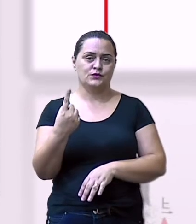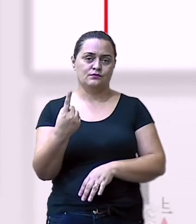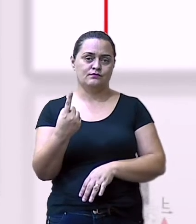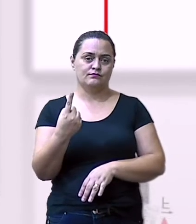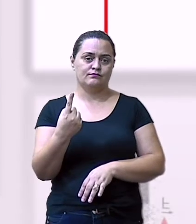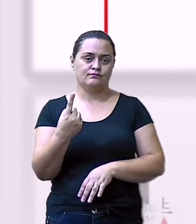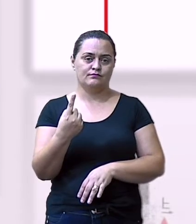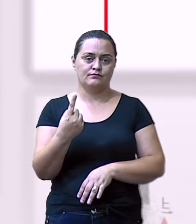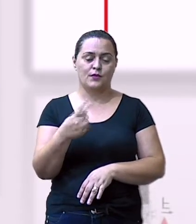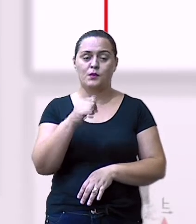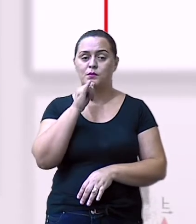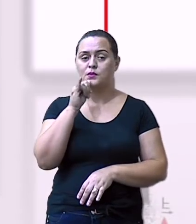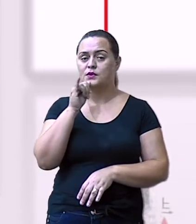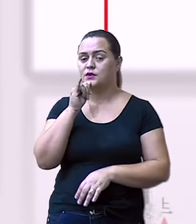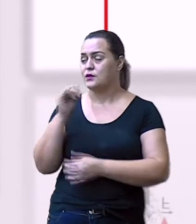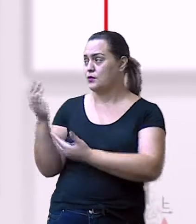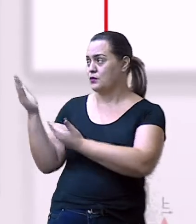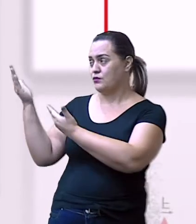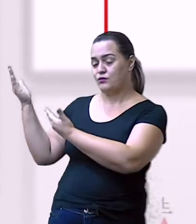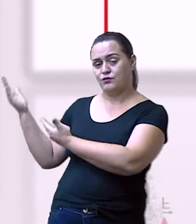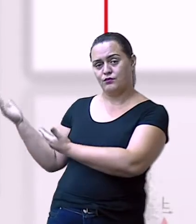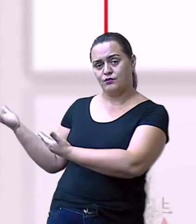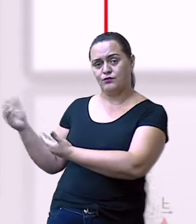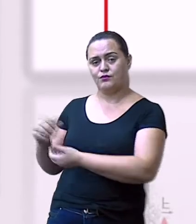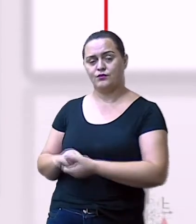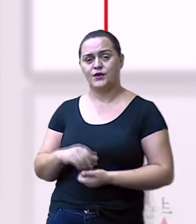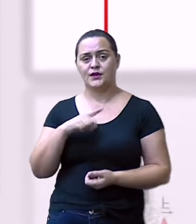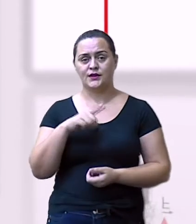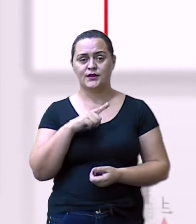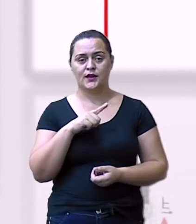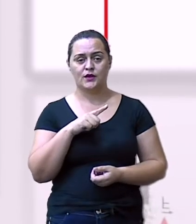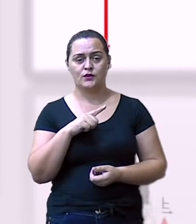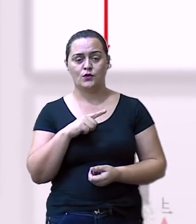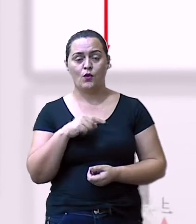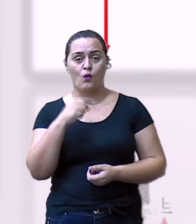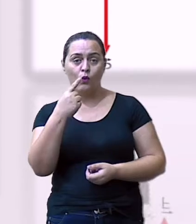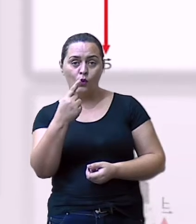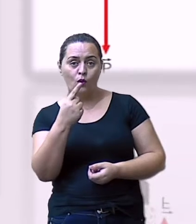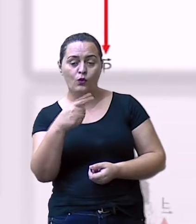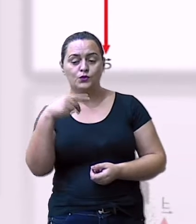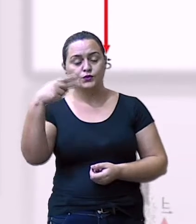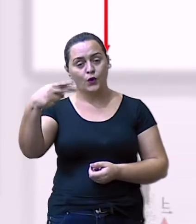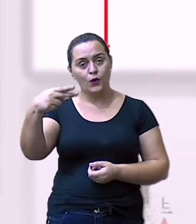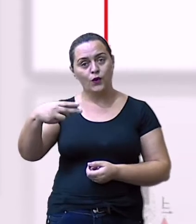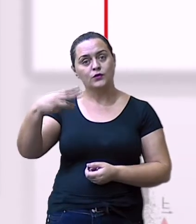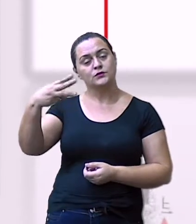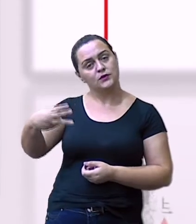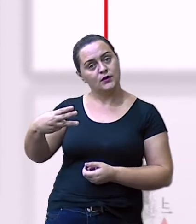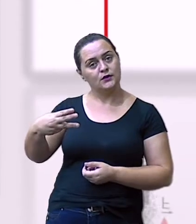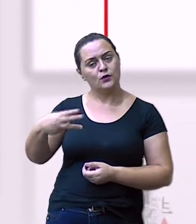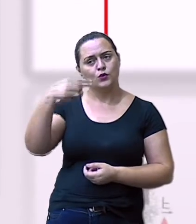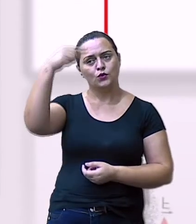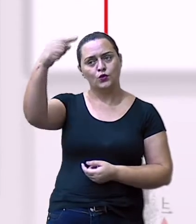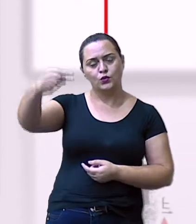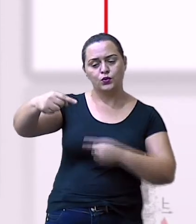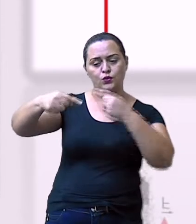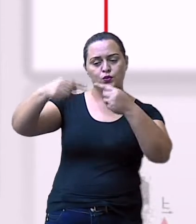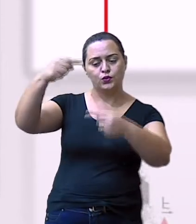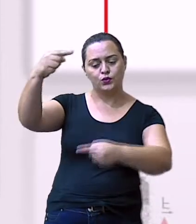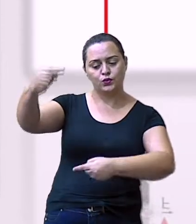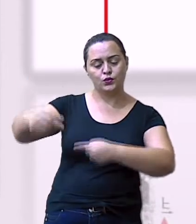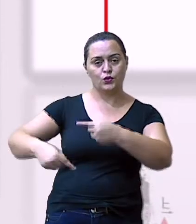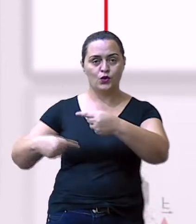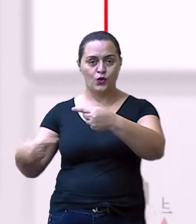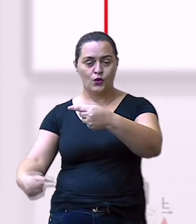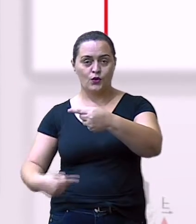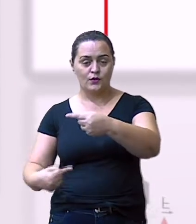vimos aqui, no nosso mural. Olha bem, presta atenção. O uso